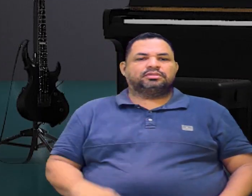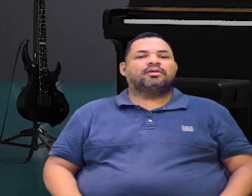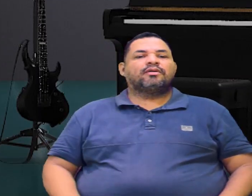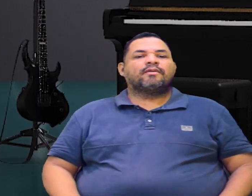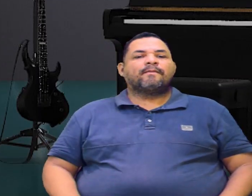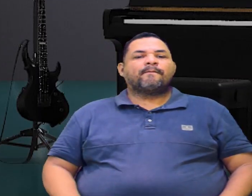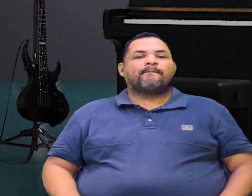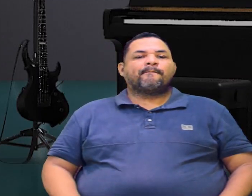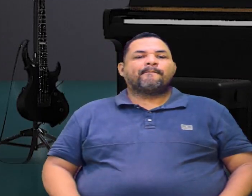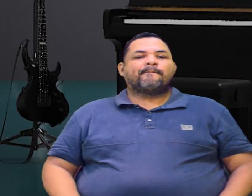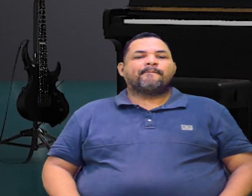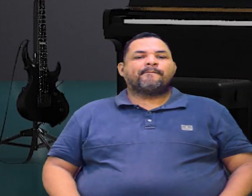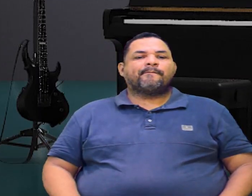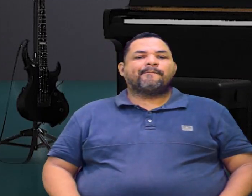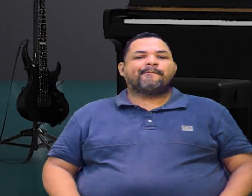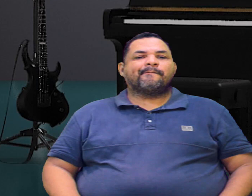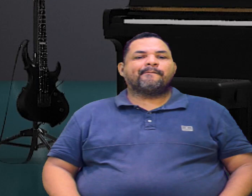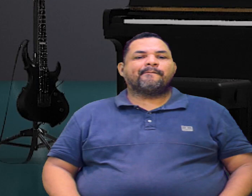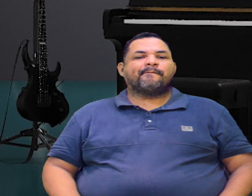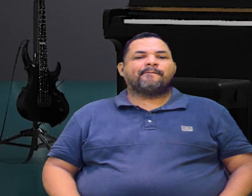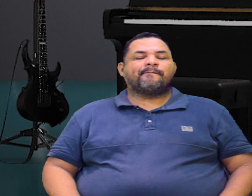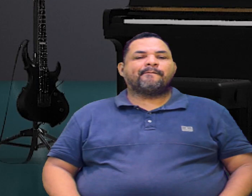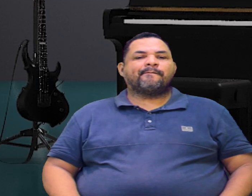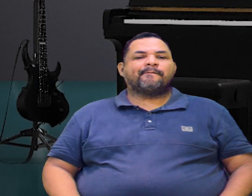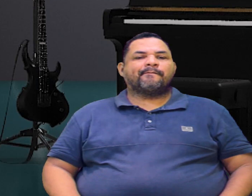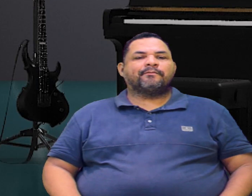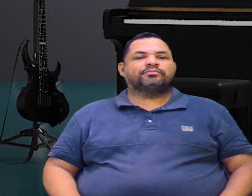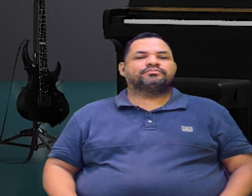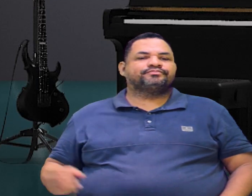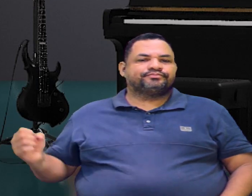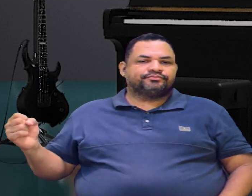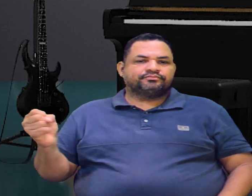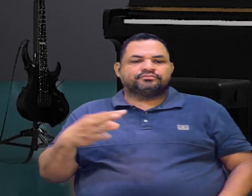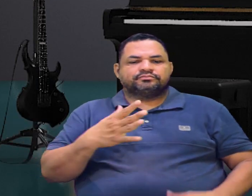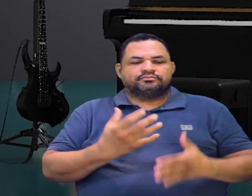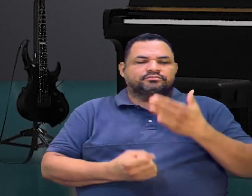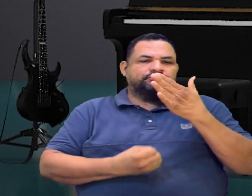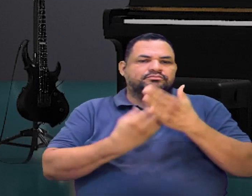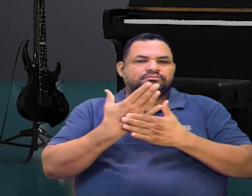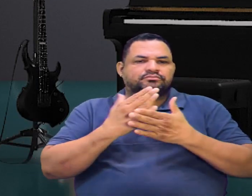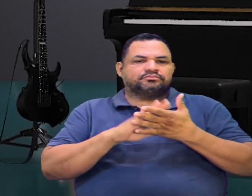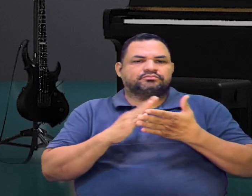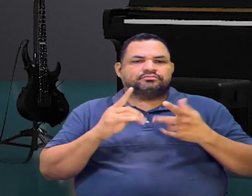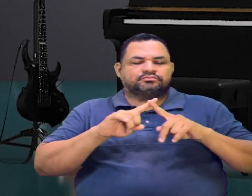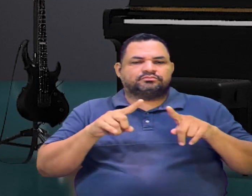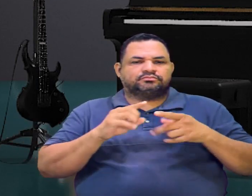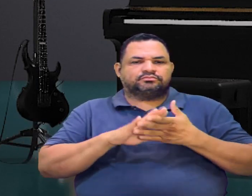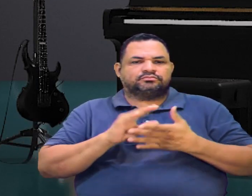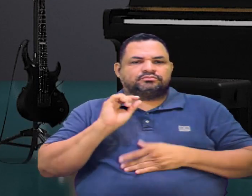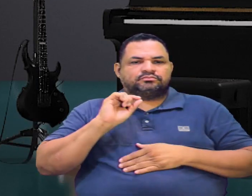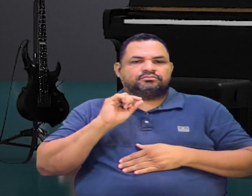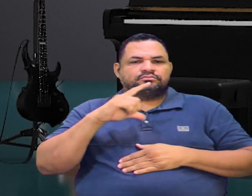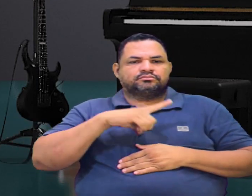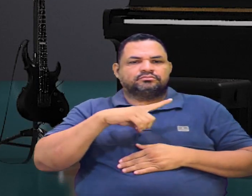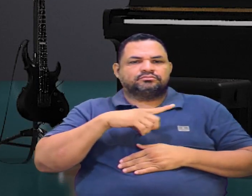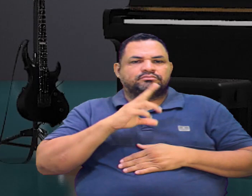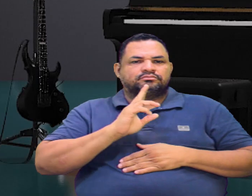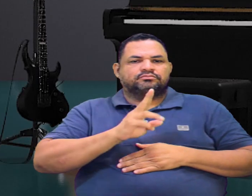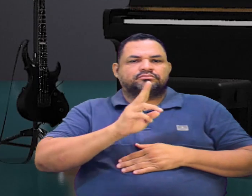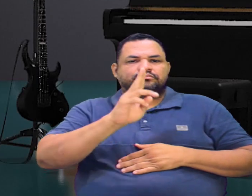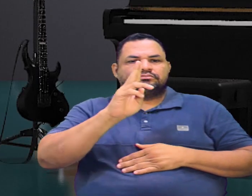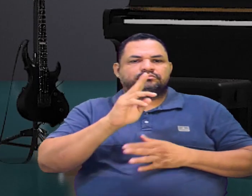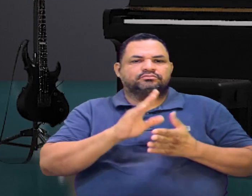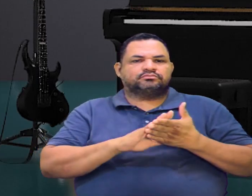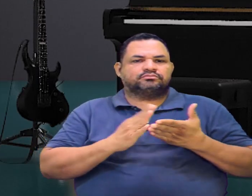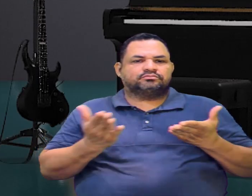não é? É assim que funcionam as coisas. As coisas novas vão aparecendo, mas aquilo que já existia continua